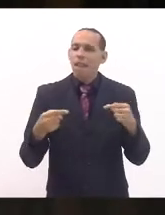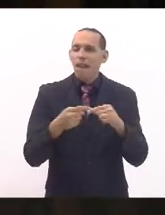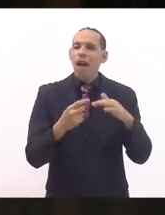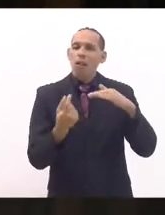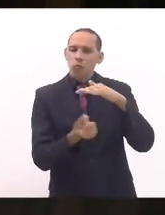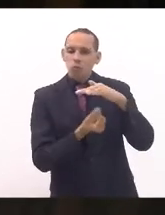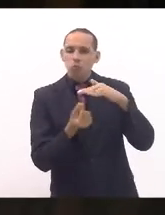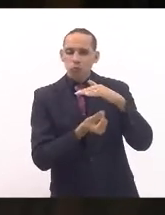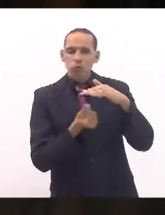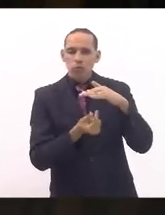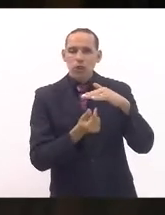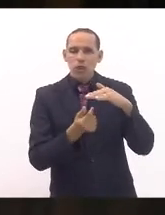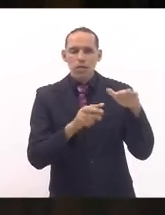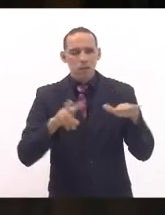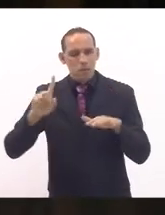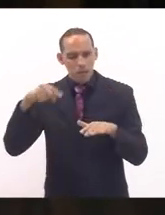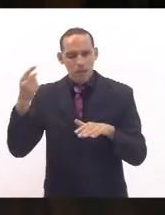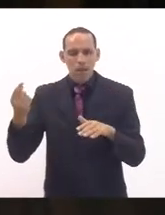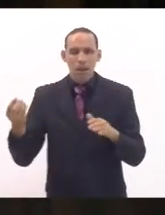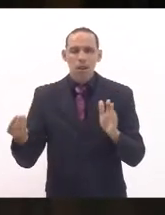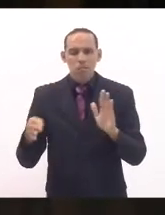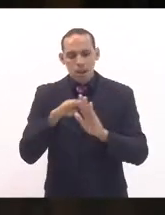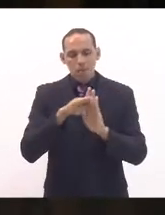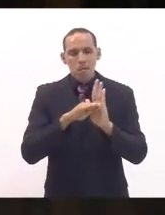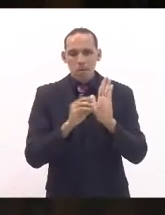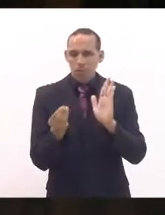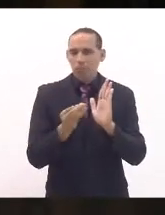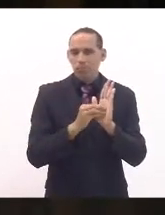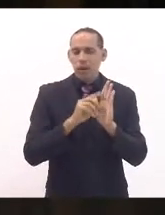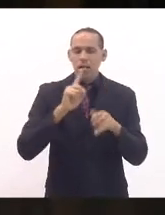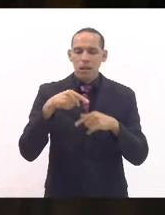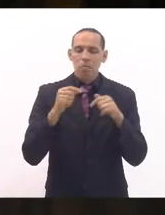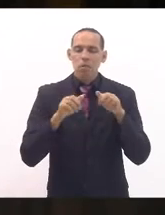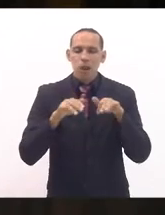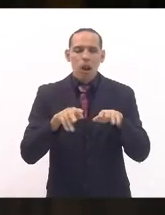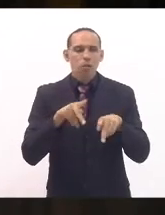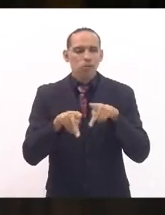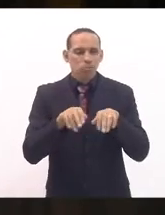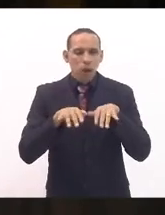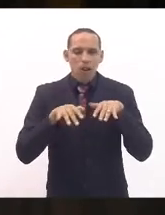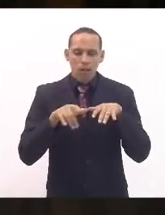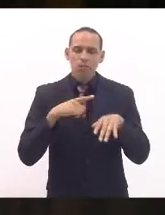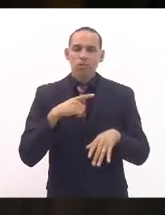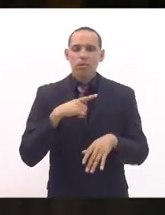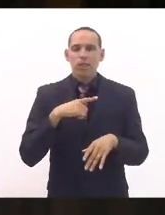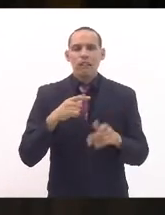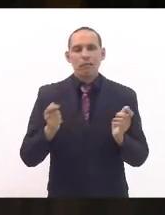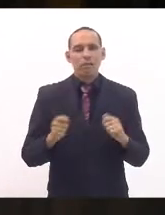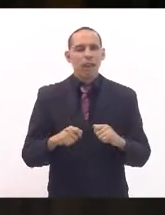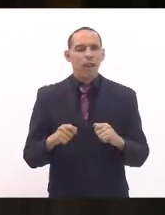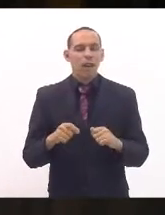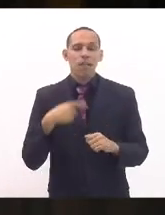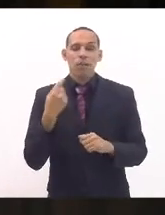Possivelmente virá na próxima semana a pauta e depois a gente faz audiências públicas para que a gente possa avançar